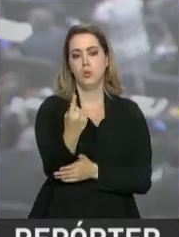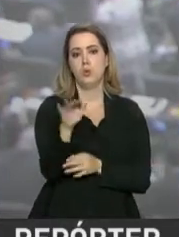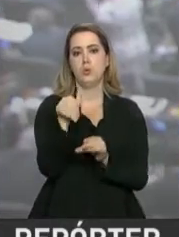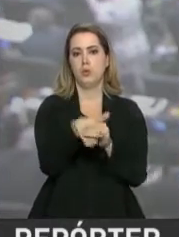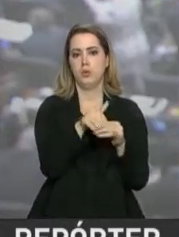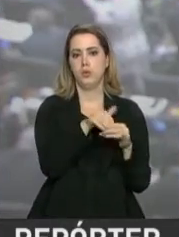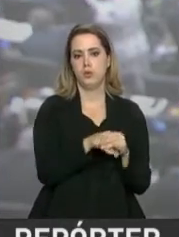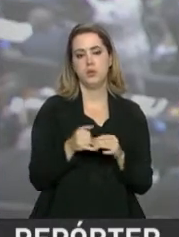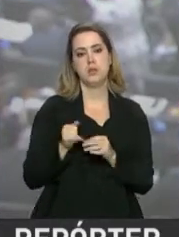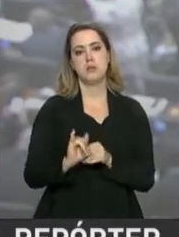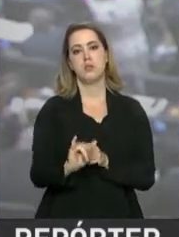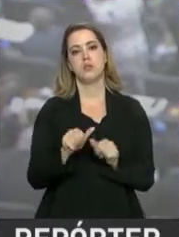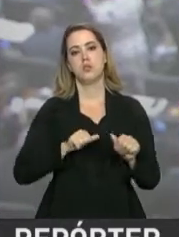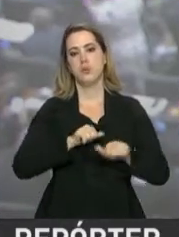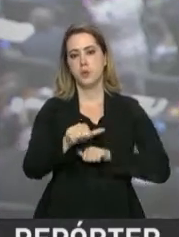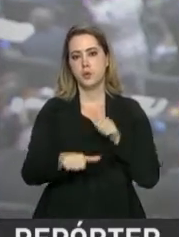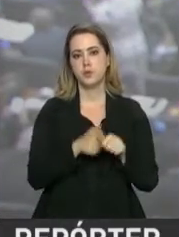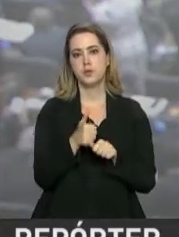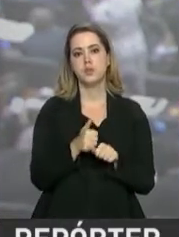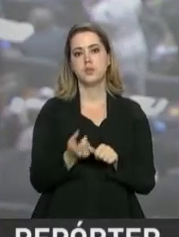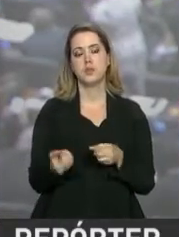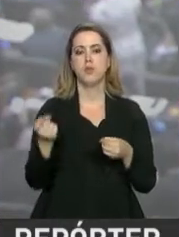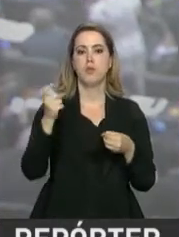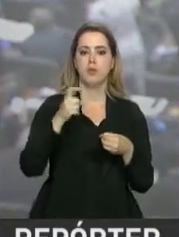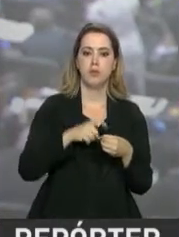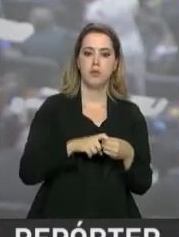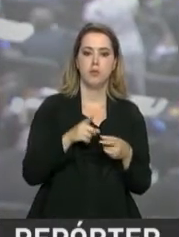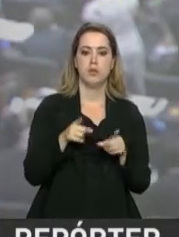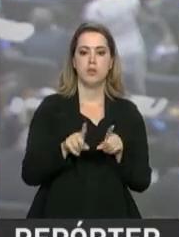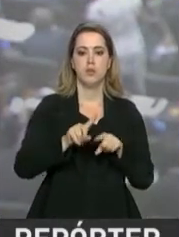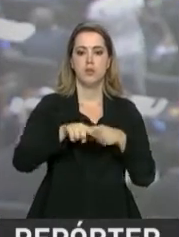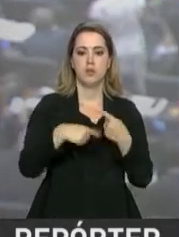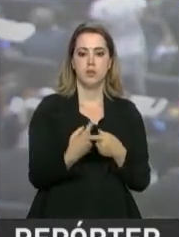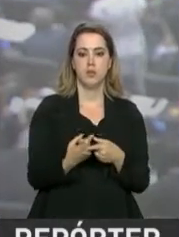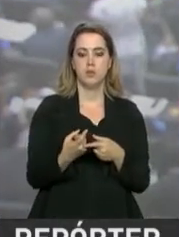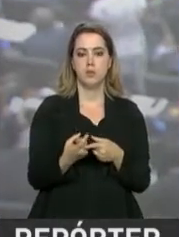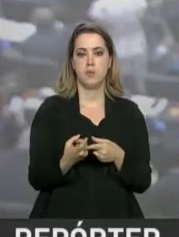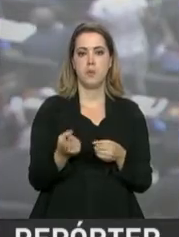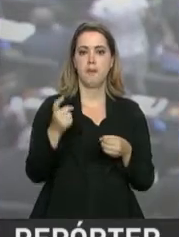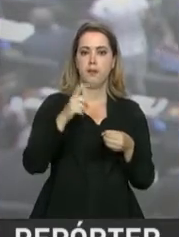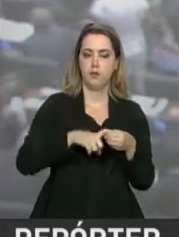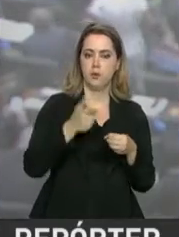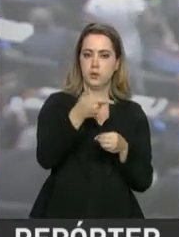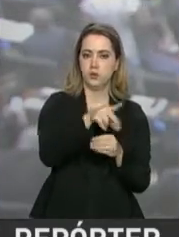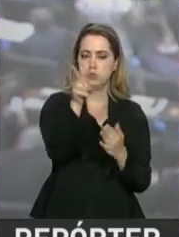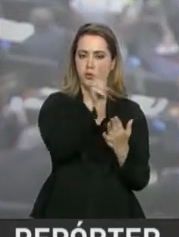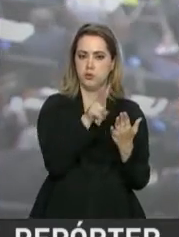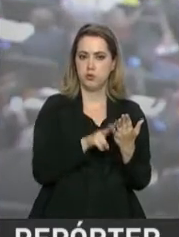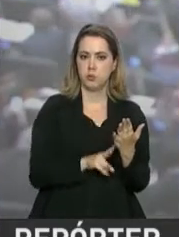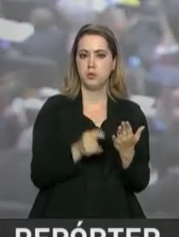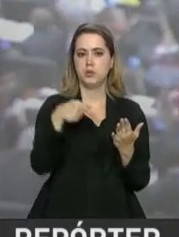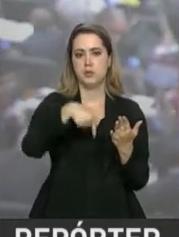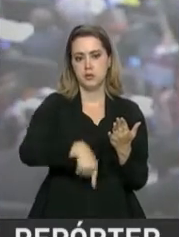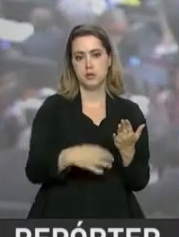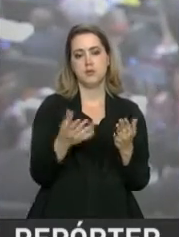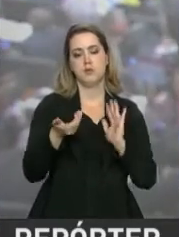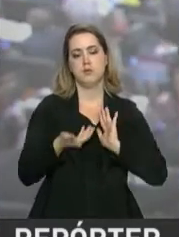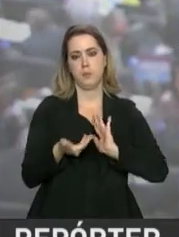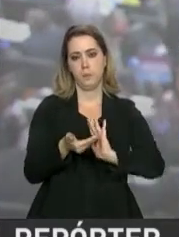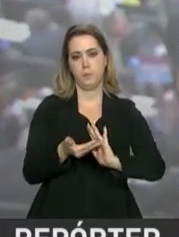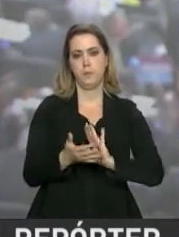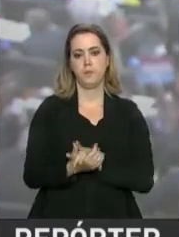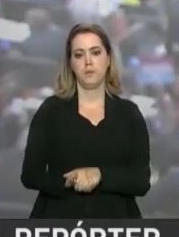ocorram modificações no Senado, a proposta segue para mais volta, para mais uma análise aqui pelos deputados na